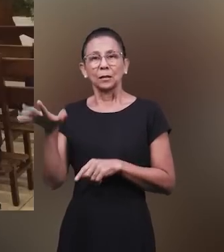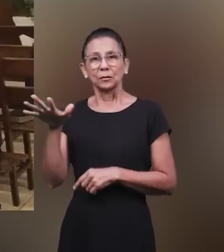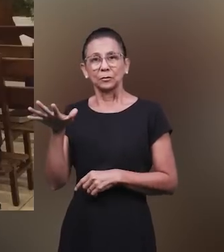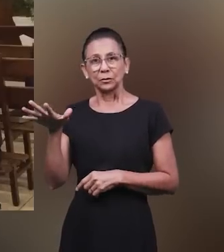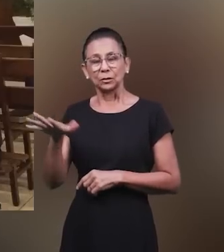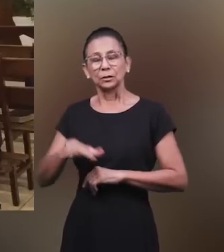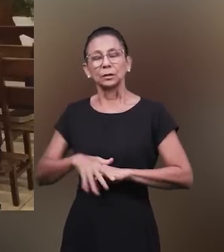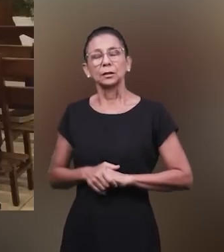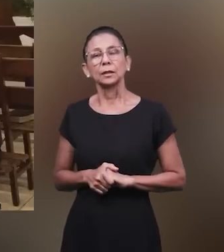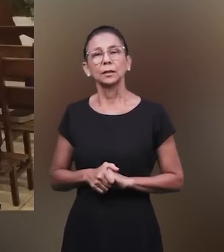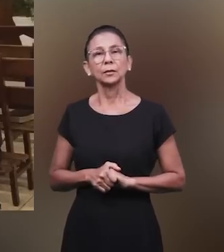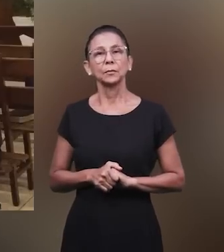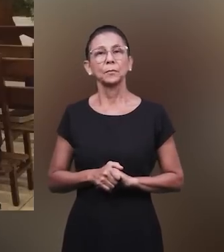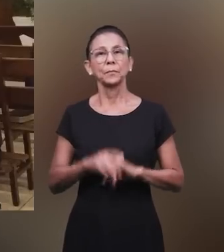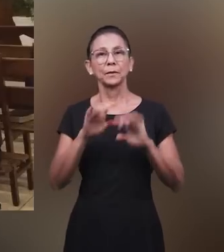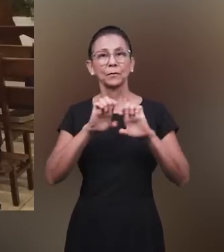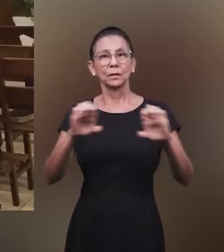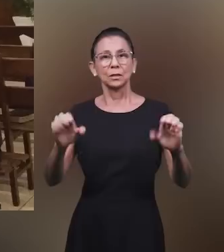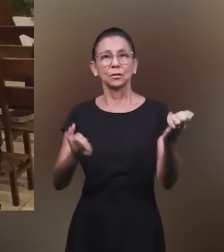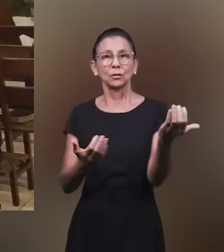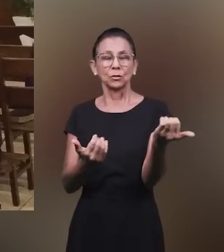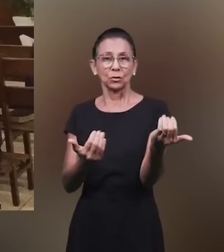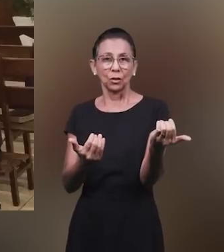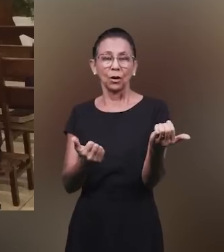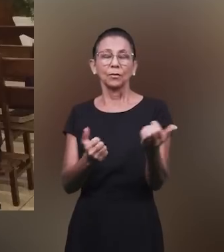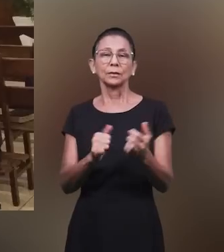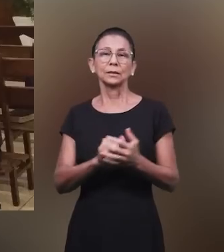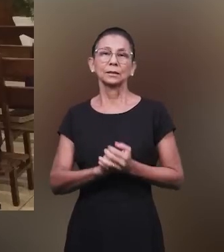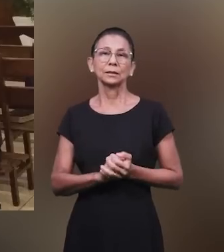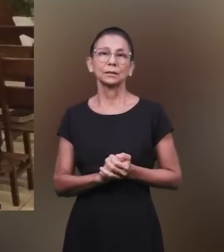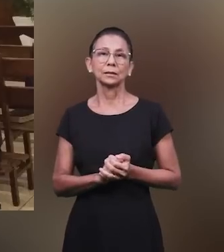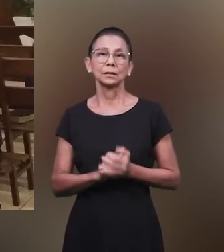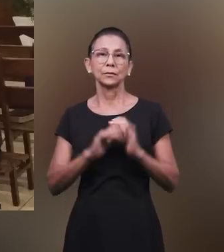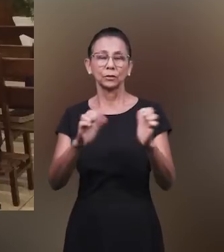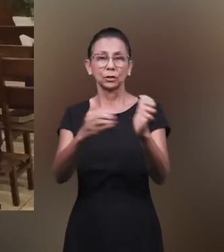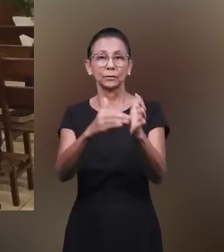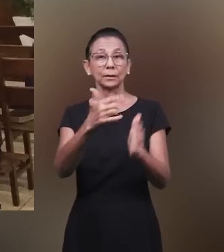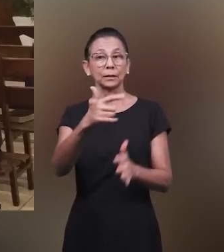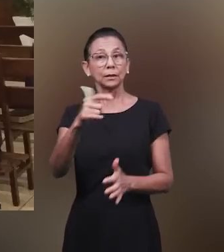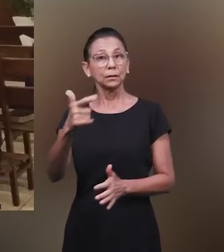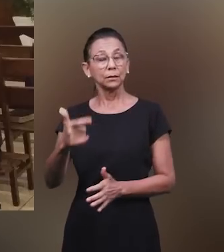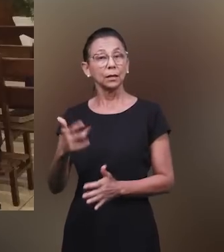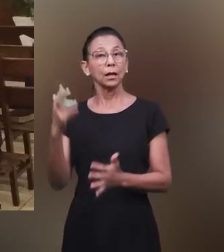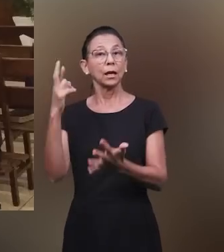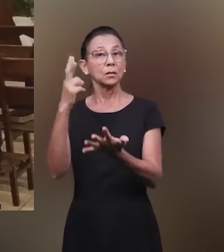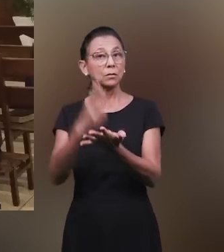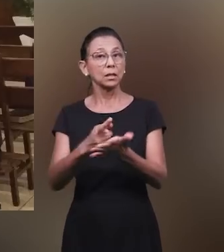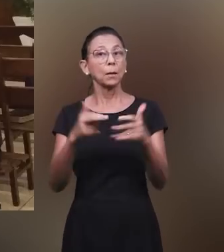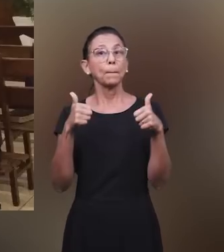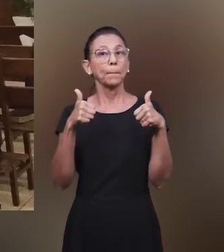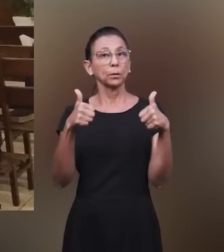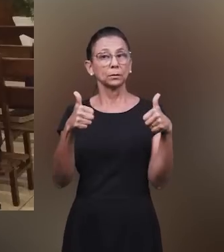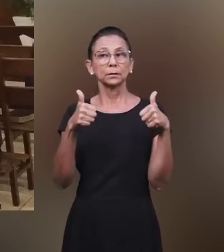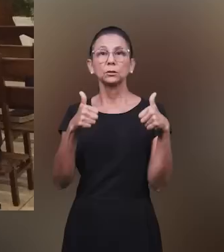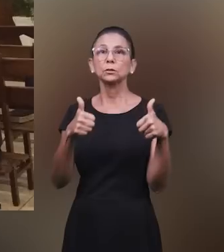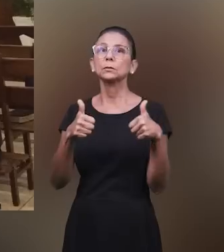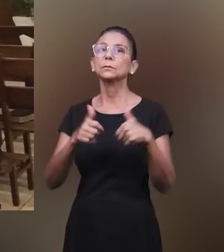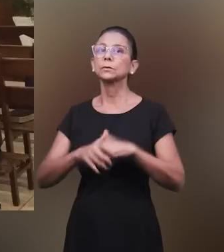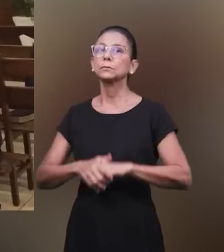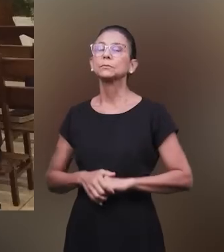jovens do Evangelho Sem Fronteira na semana anterior, ainda estão colhendo muitos frutos daquele trabalho que foi